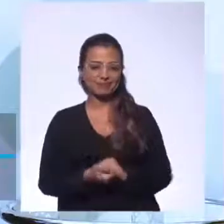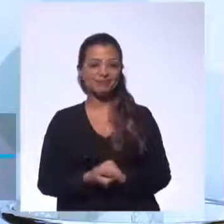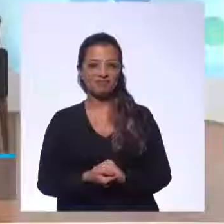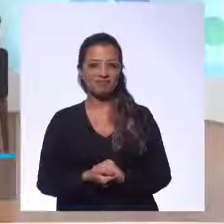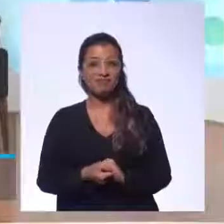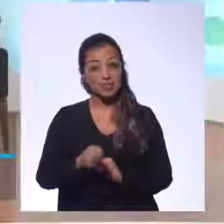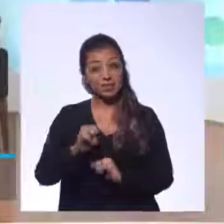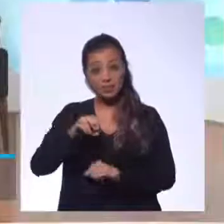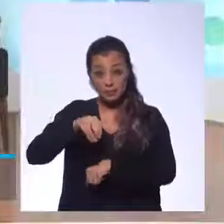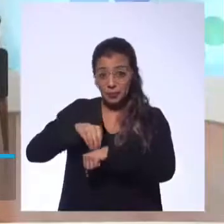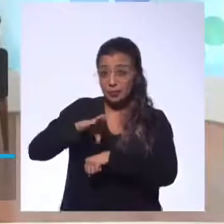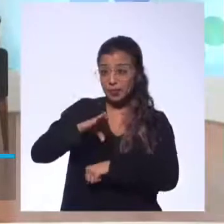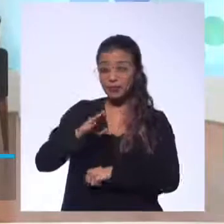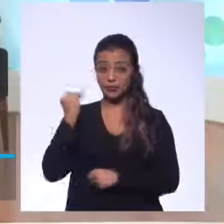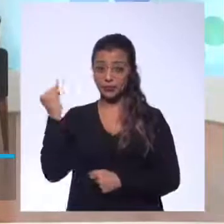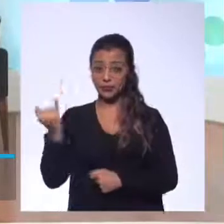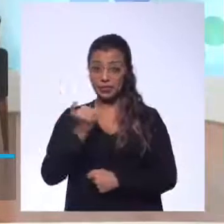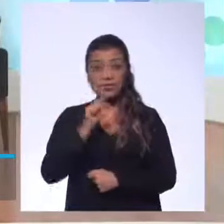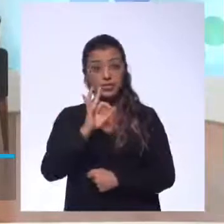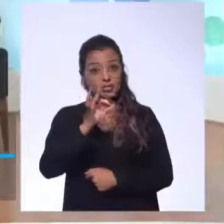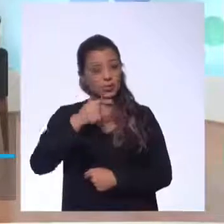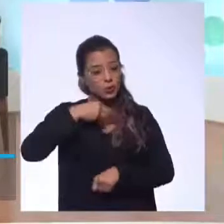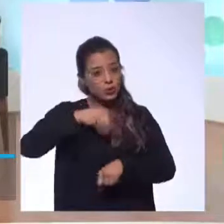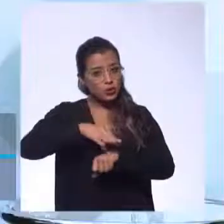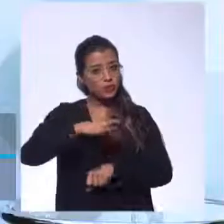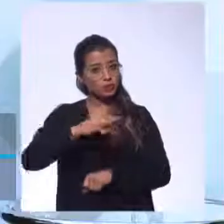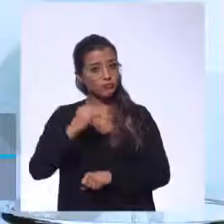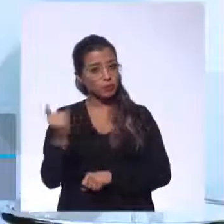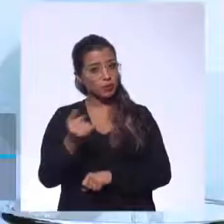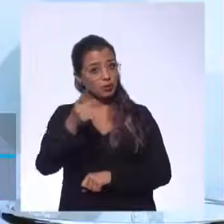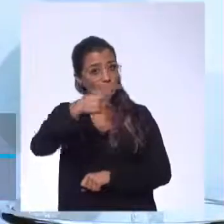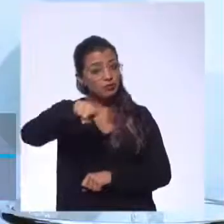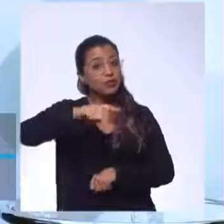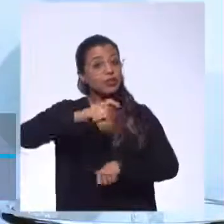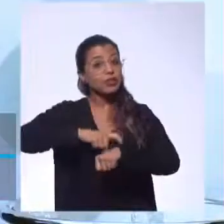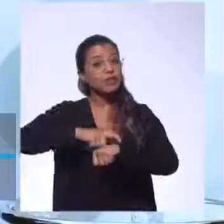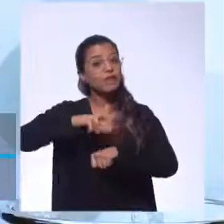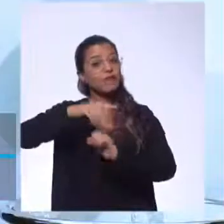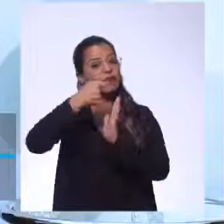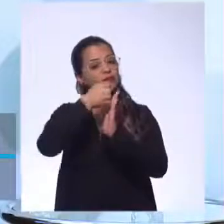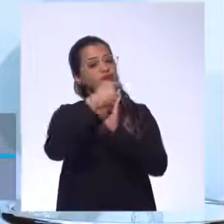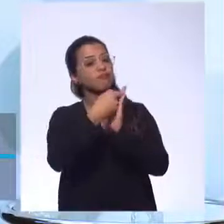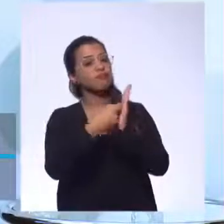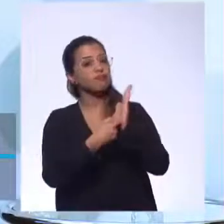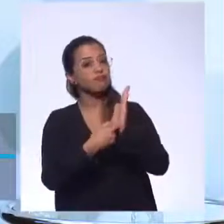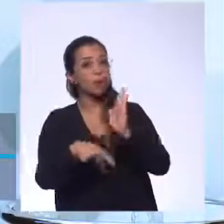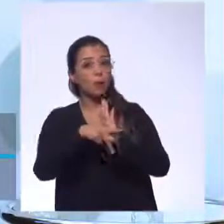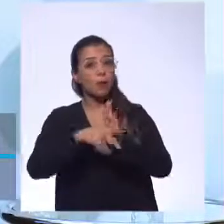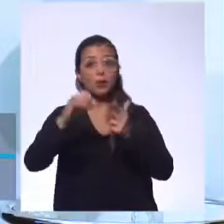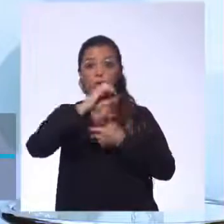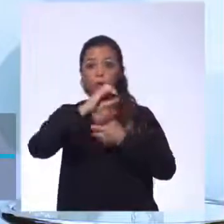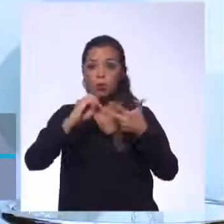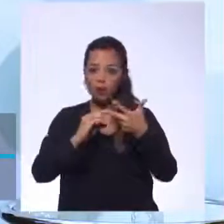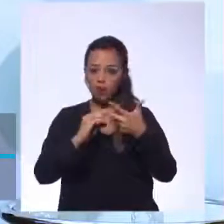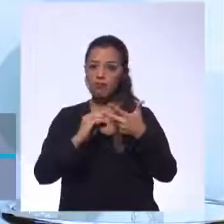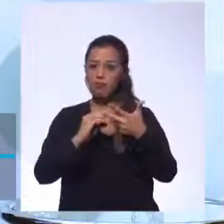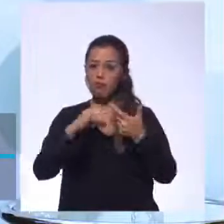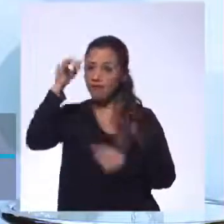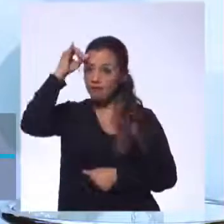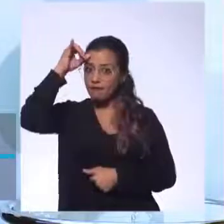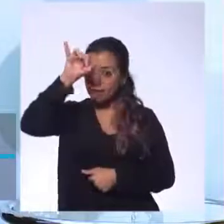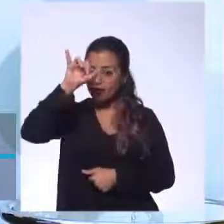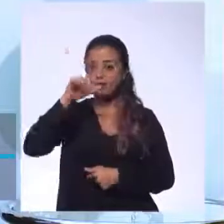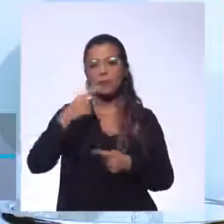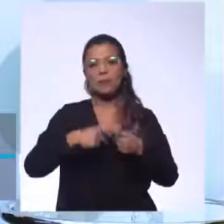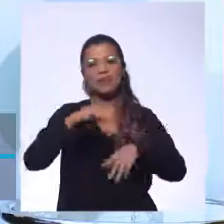foi um toque importante. Não, isso eu tô falando para o bem de vocês quando vocês forem escrever a redação mesmo do Enem. Não cair nessa pegada. Eu sei que